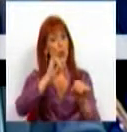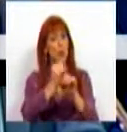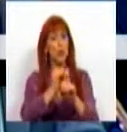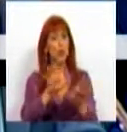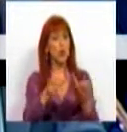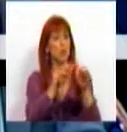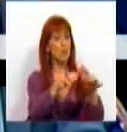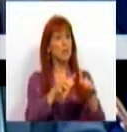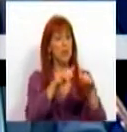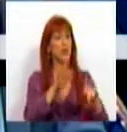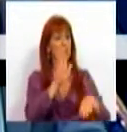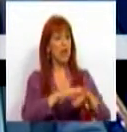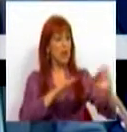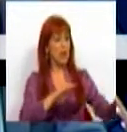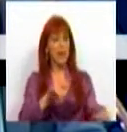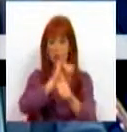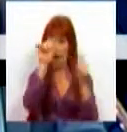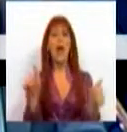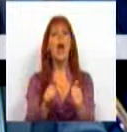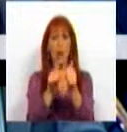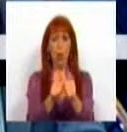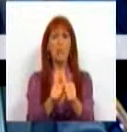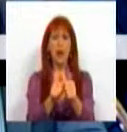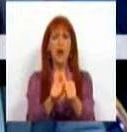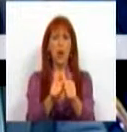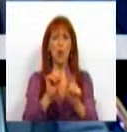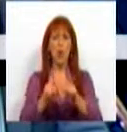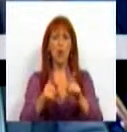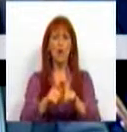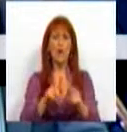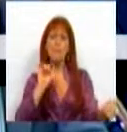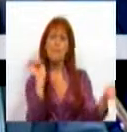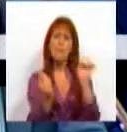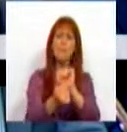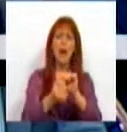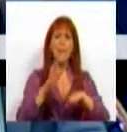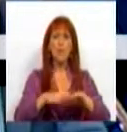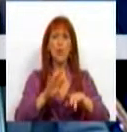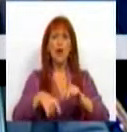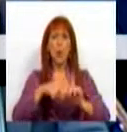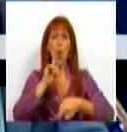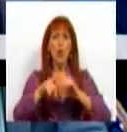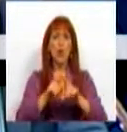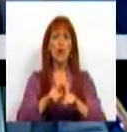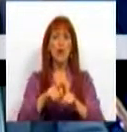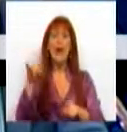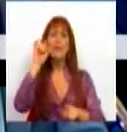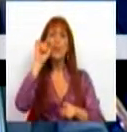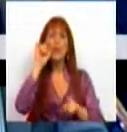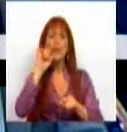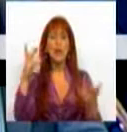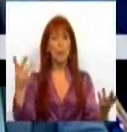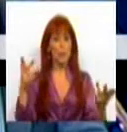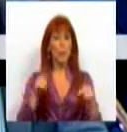grupos parlamentares de esquerda acompanharam é uma viragem relativamente àquilo que é a proteção